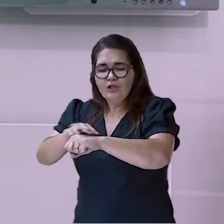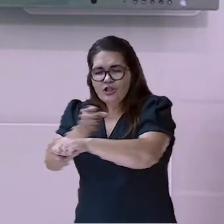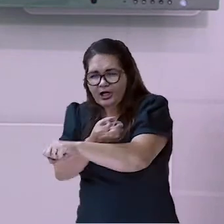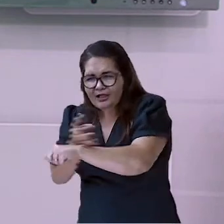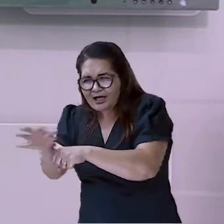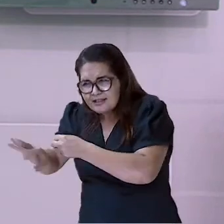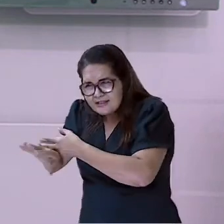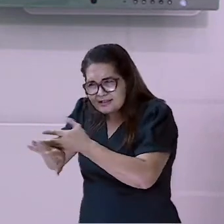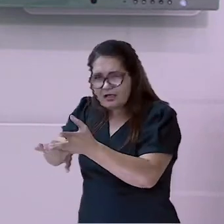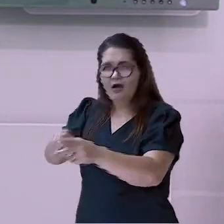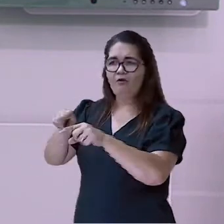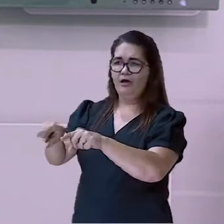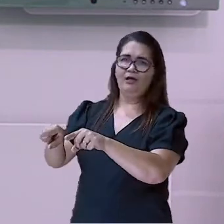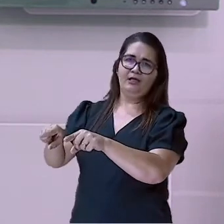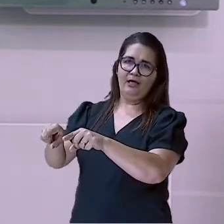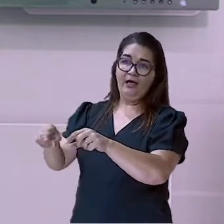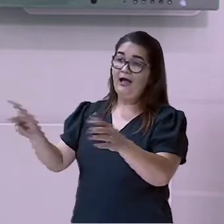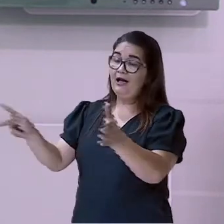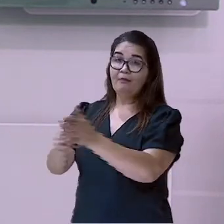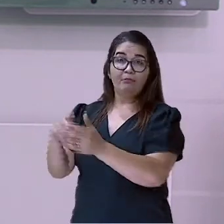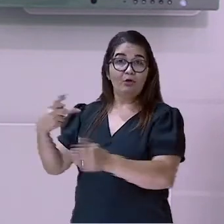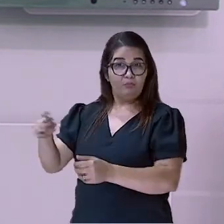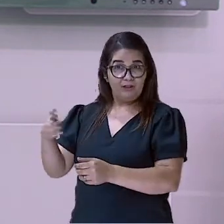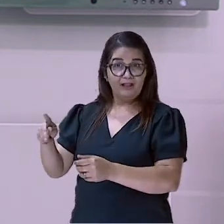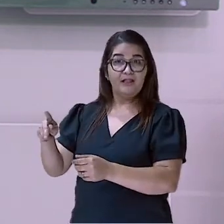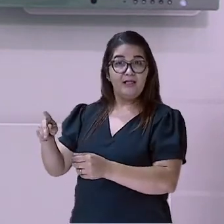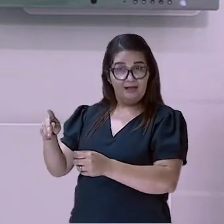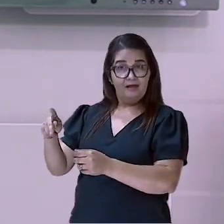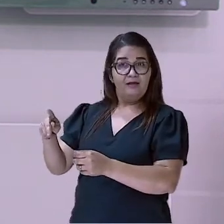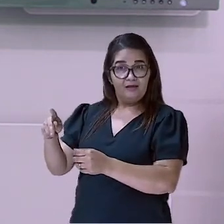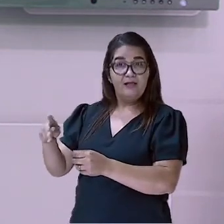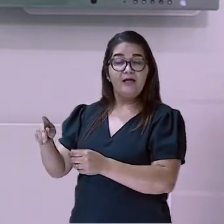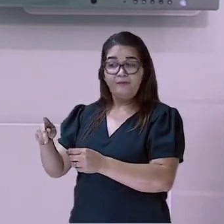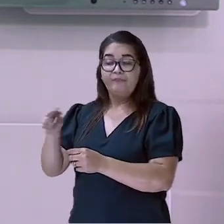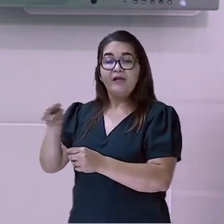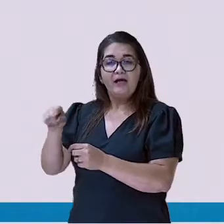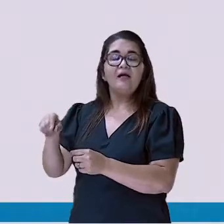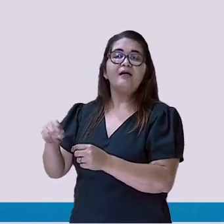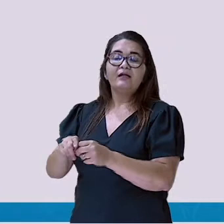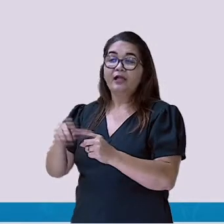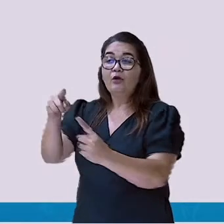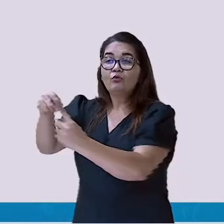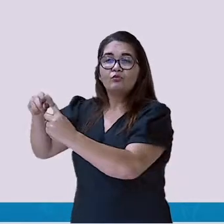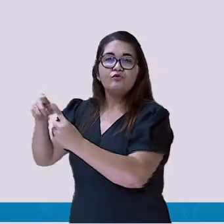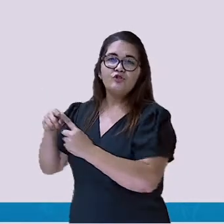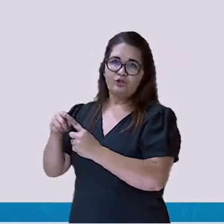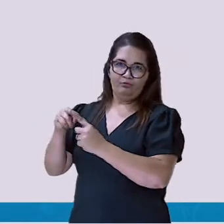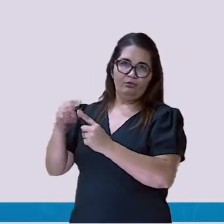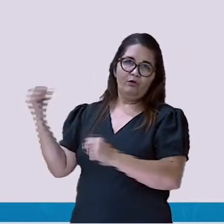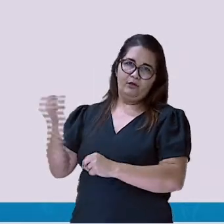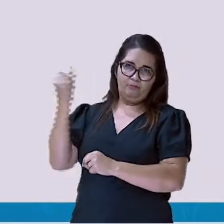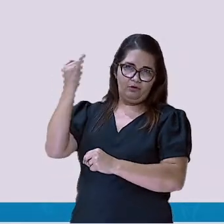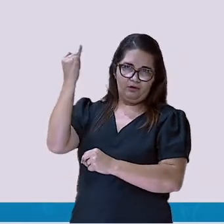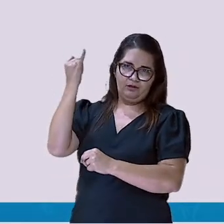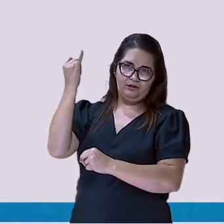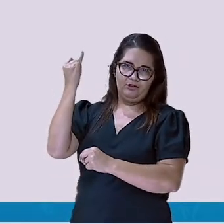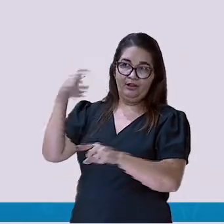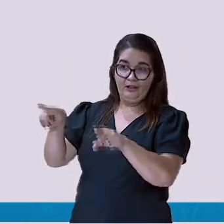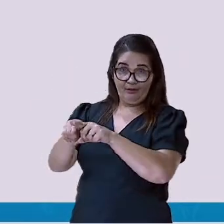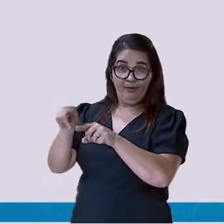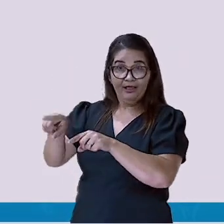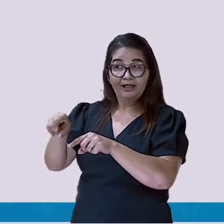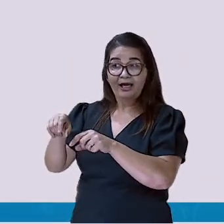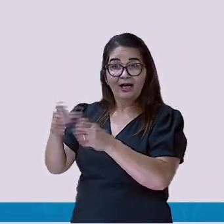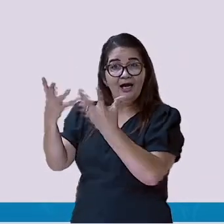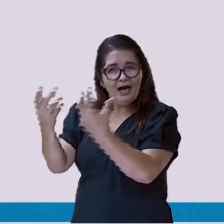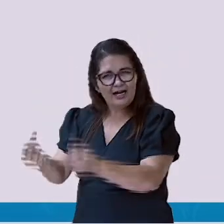sobrevivem bem nessa região. E aí, a gente tem também, olha, fica próximo ao litoral. Olha só no mapa